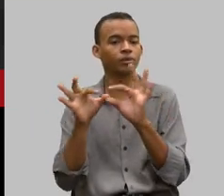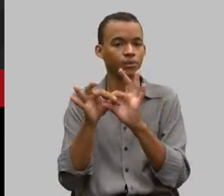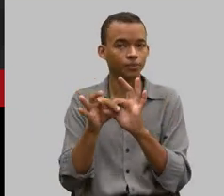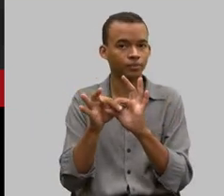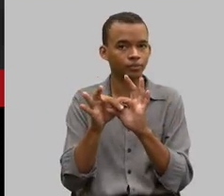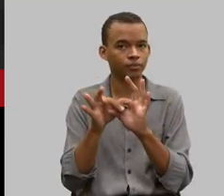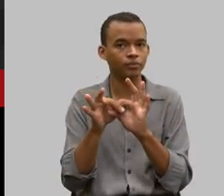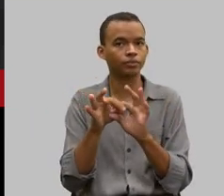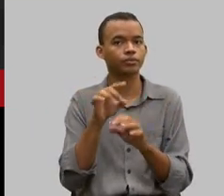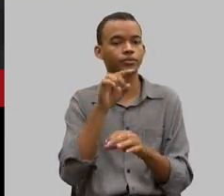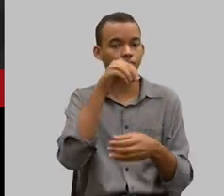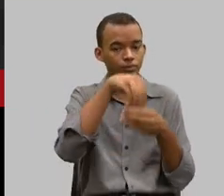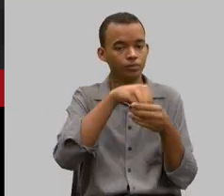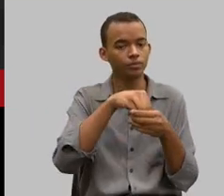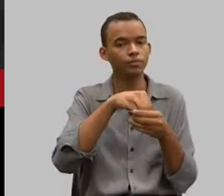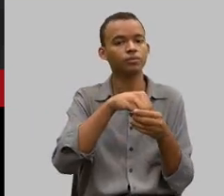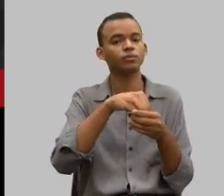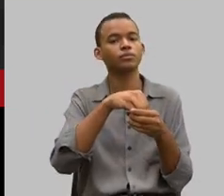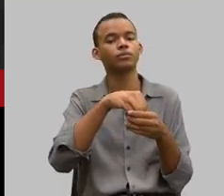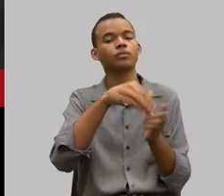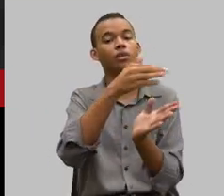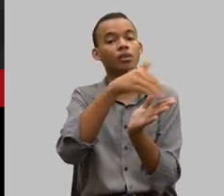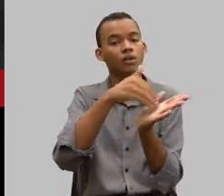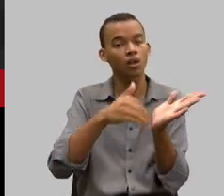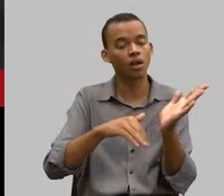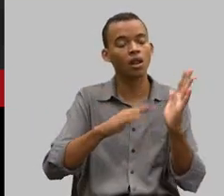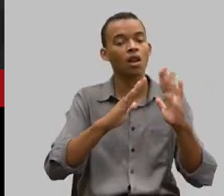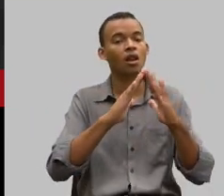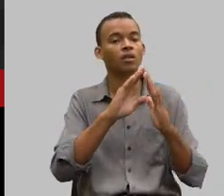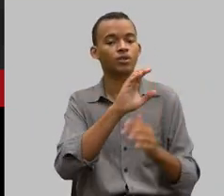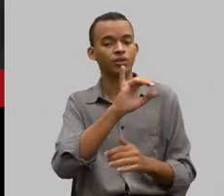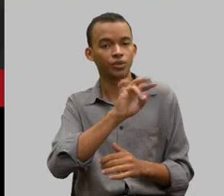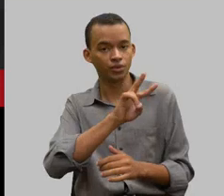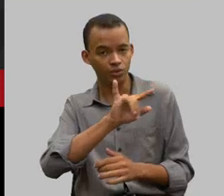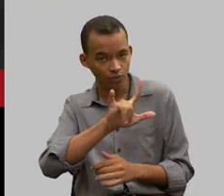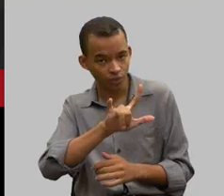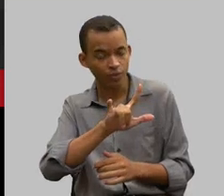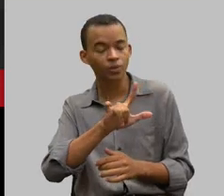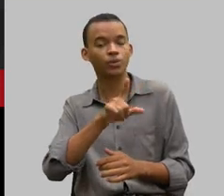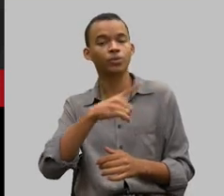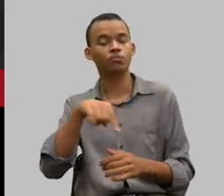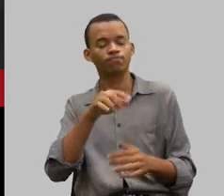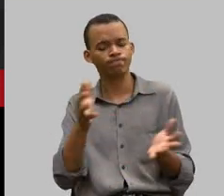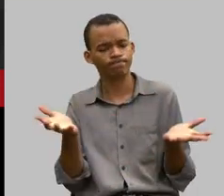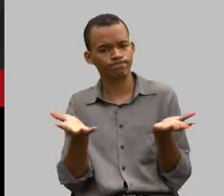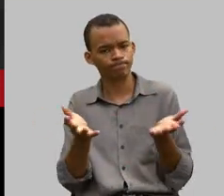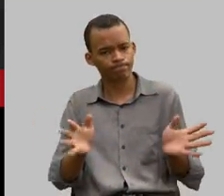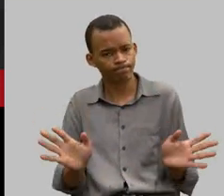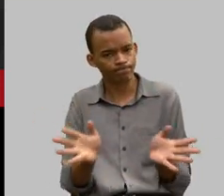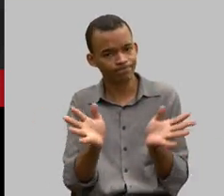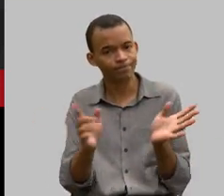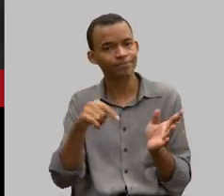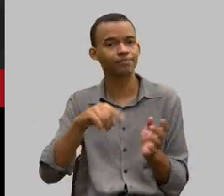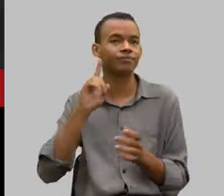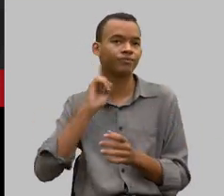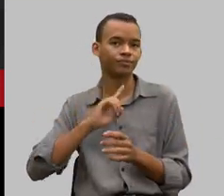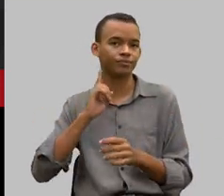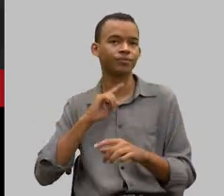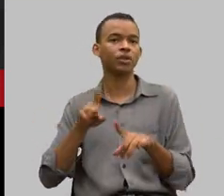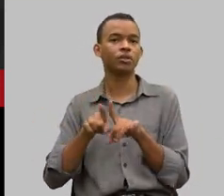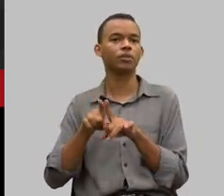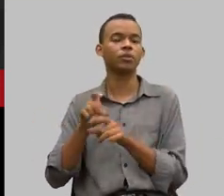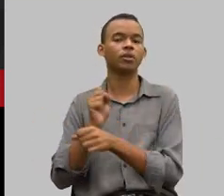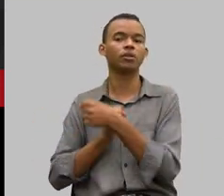secretaria da Casa Civil para que nós possamos fazer prosperar em Minas Gerais eu tenho aqui um projeto de lei tramitando desde